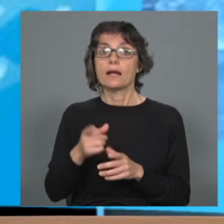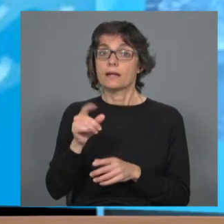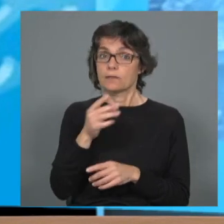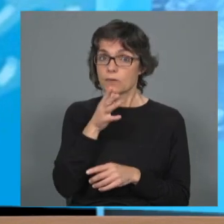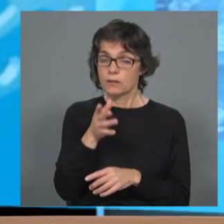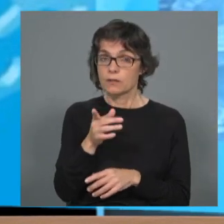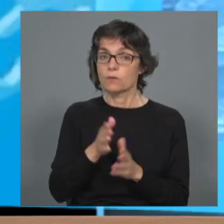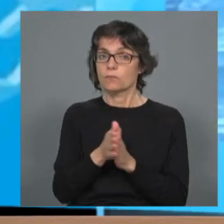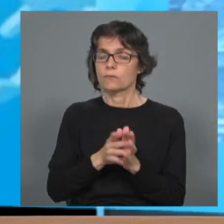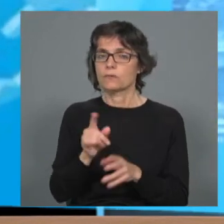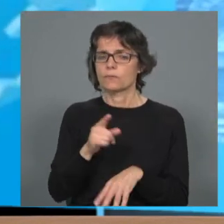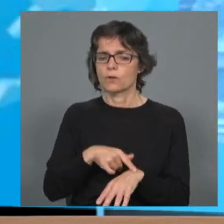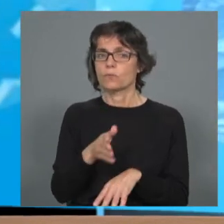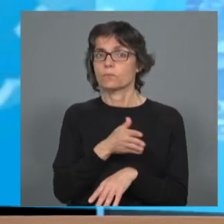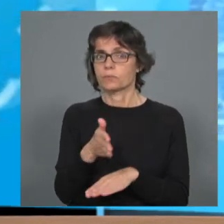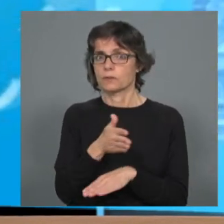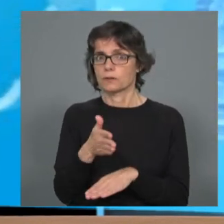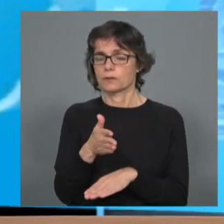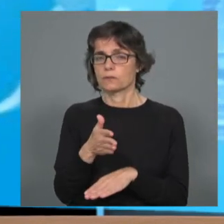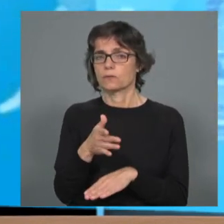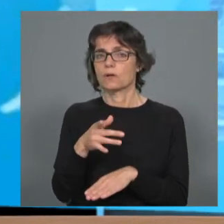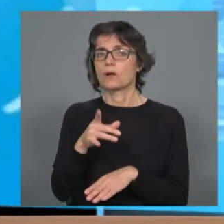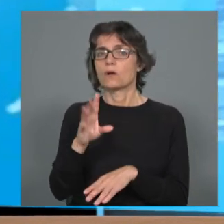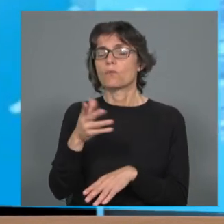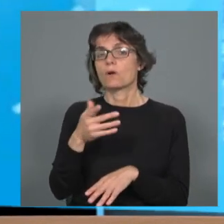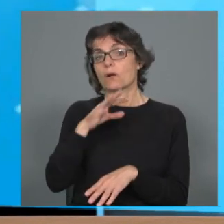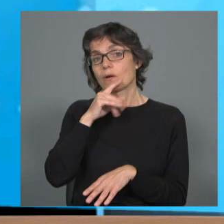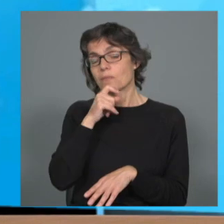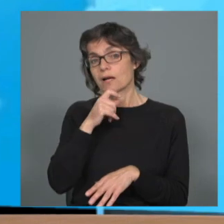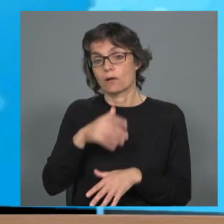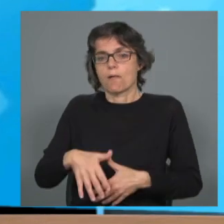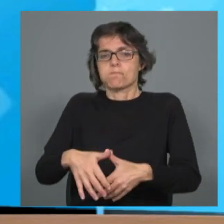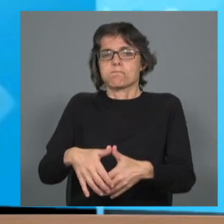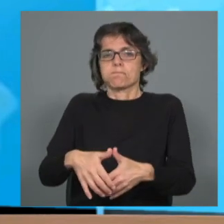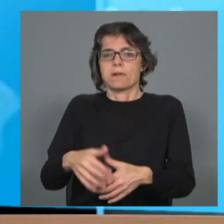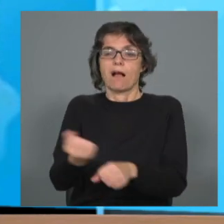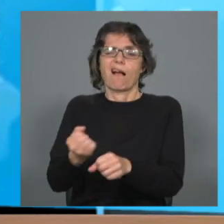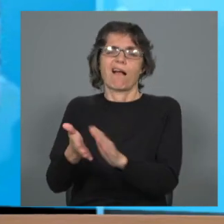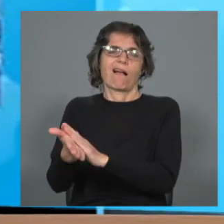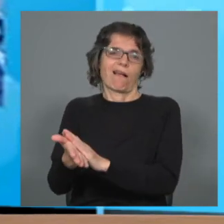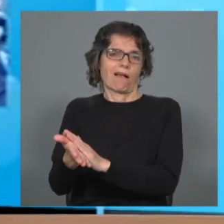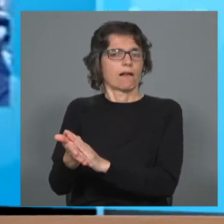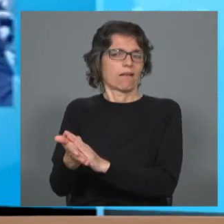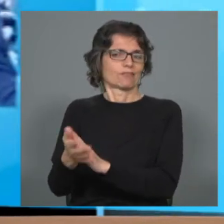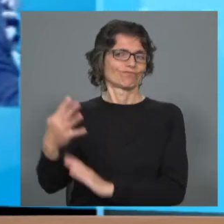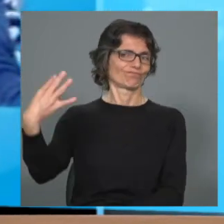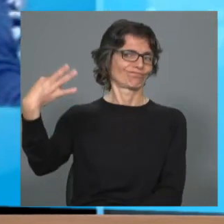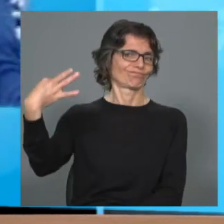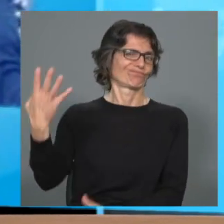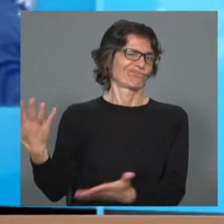em que as mães provavelmente não conseguem arranjar emprego, estão grávidas, pouca gente dará emprego a uma grávida, digo